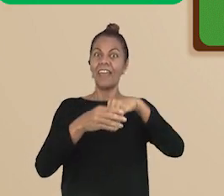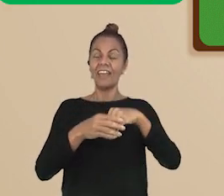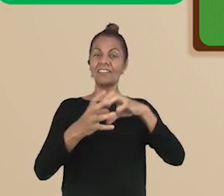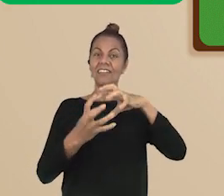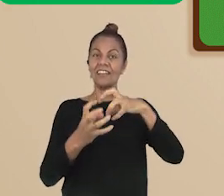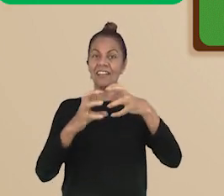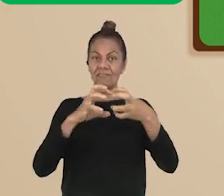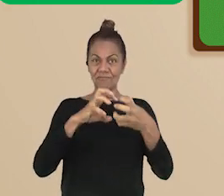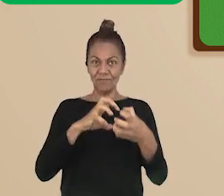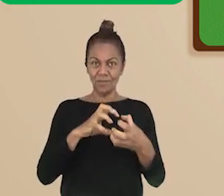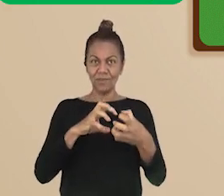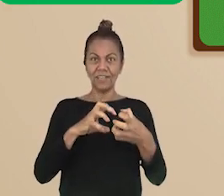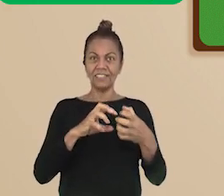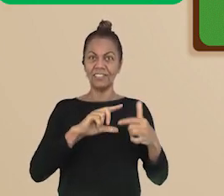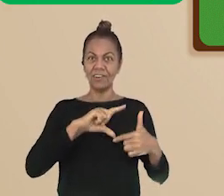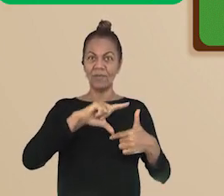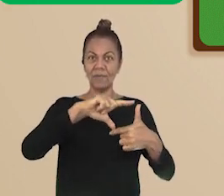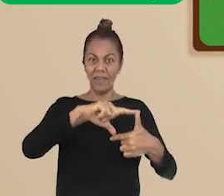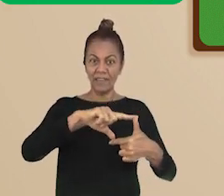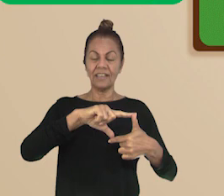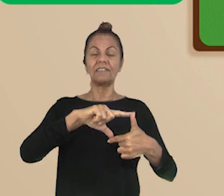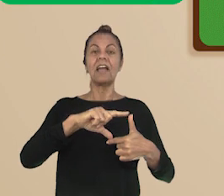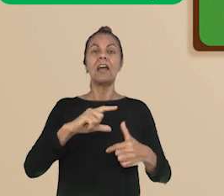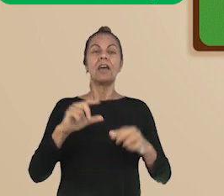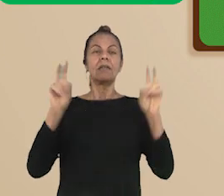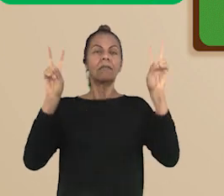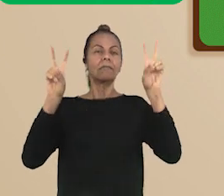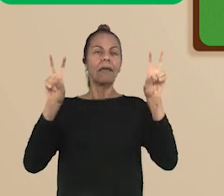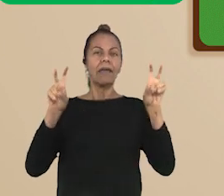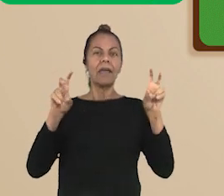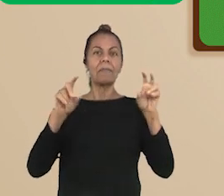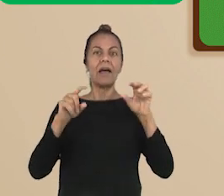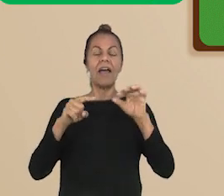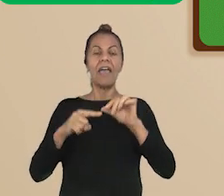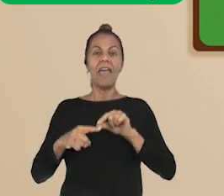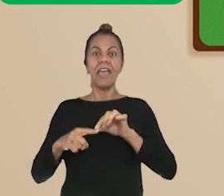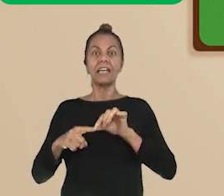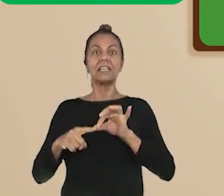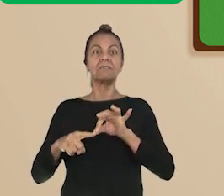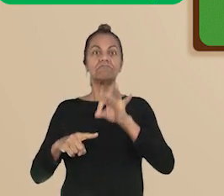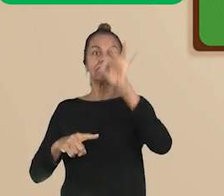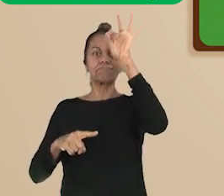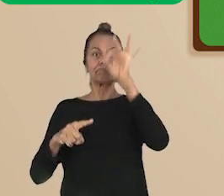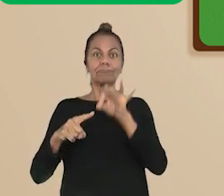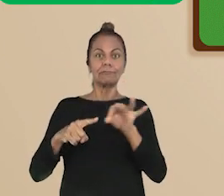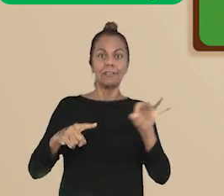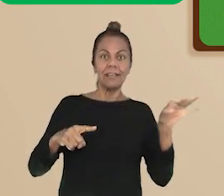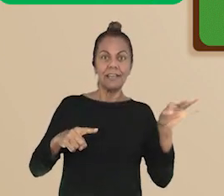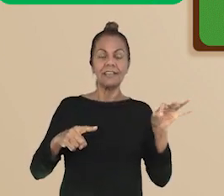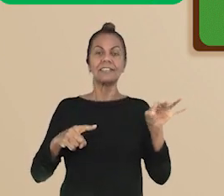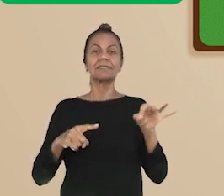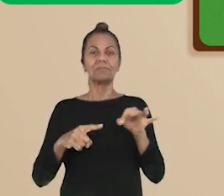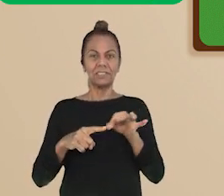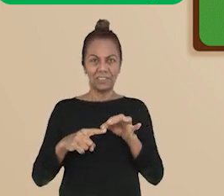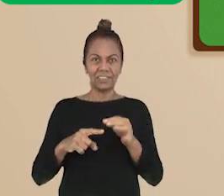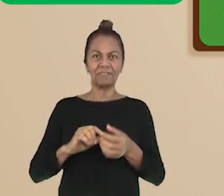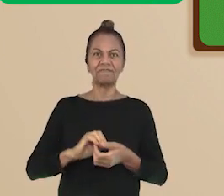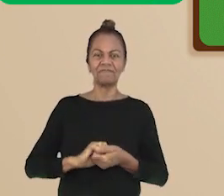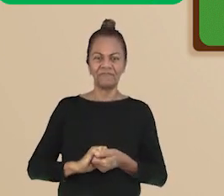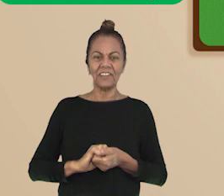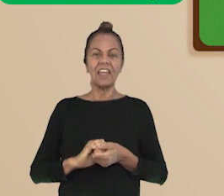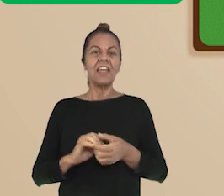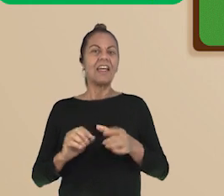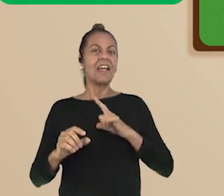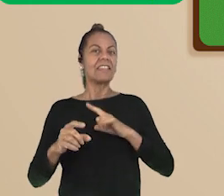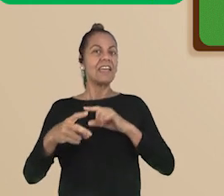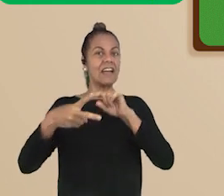grandeza associada a figuras geométricas. A unidade temática é grandezas e medidas. E o objeto do